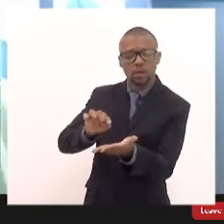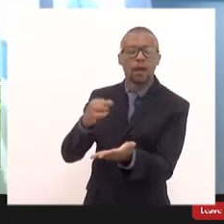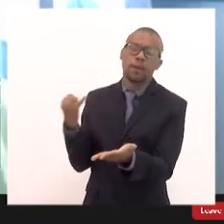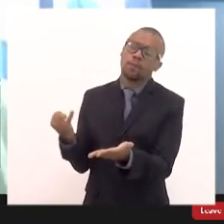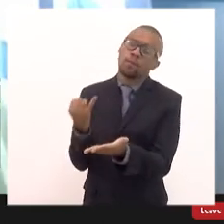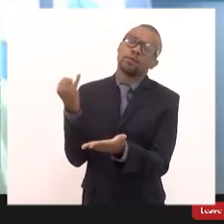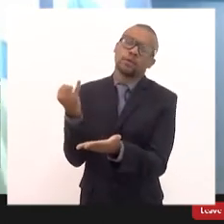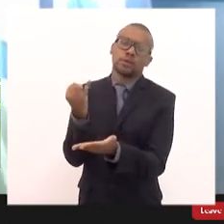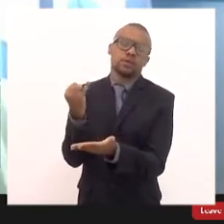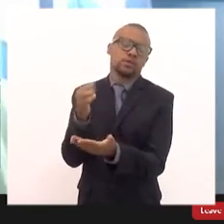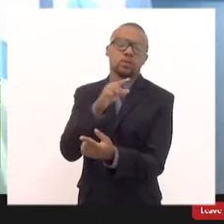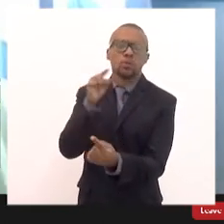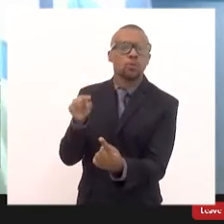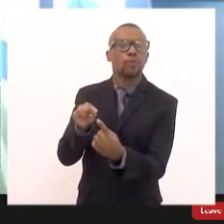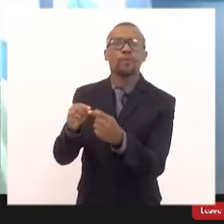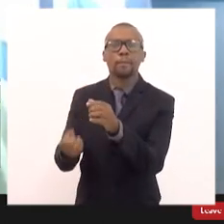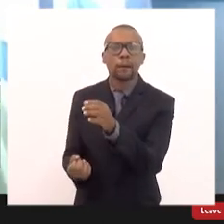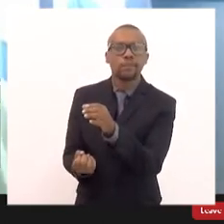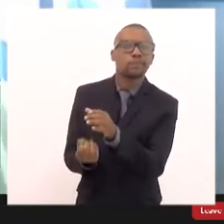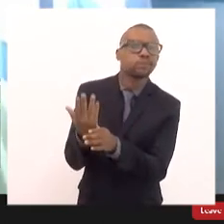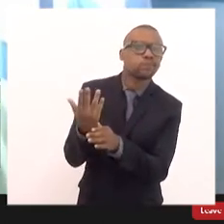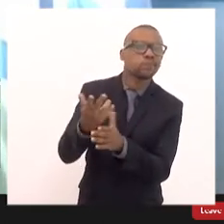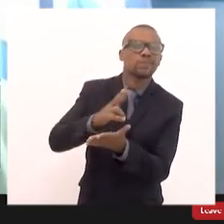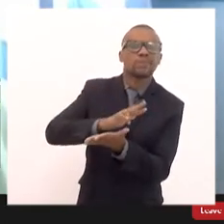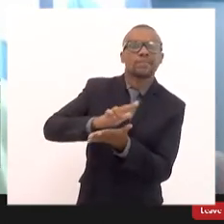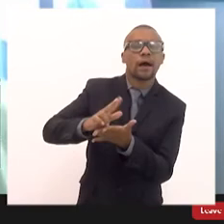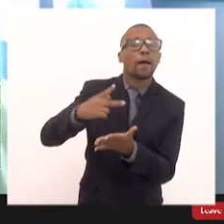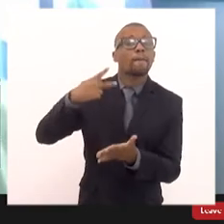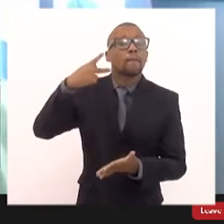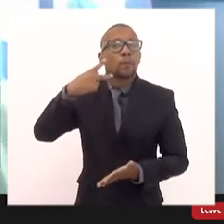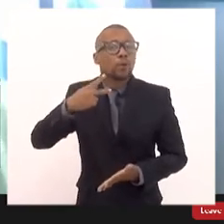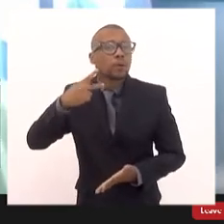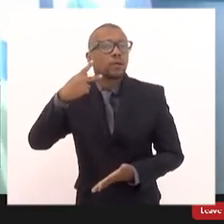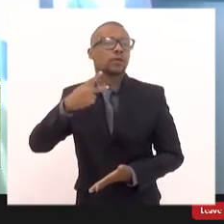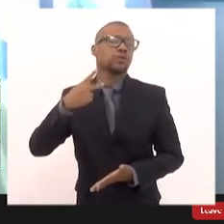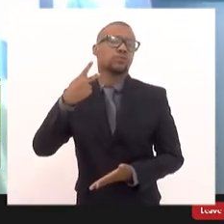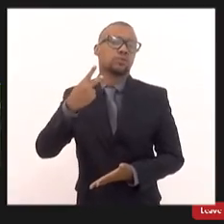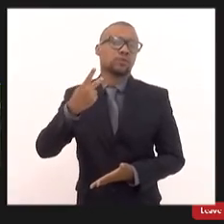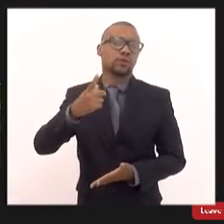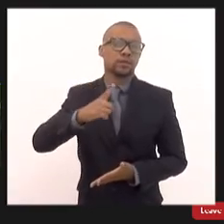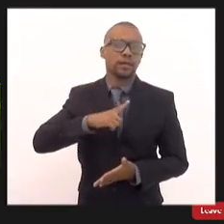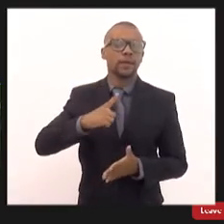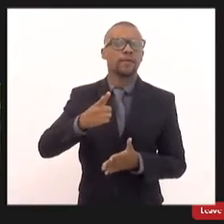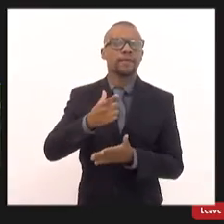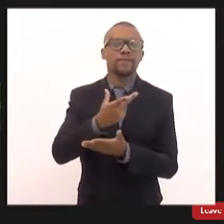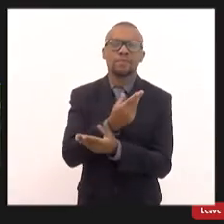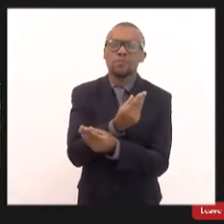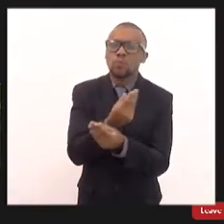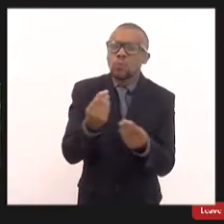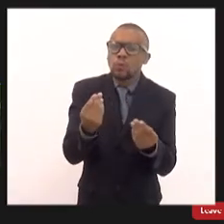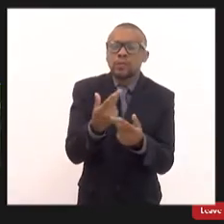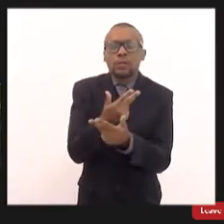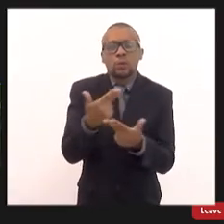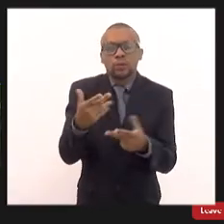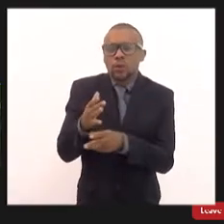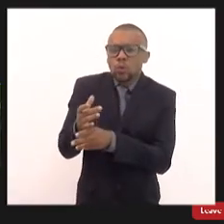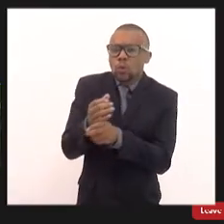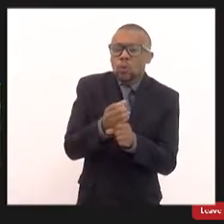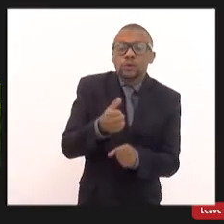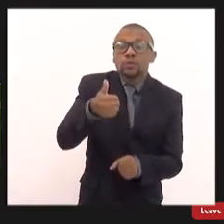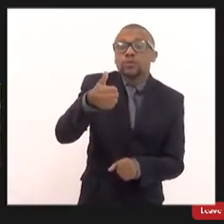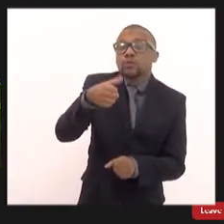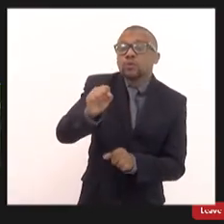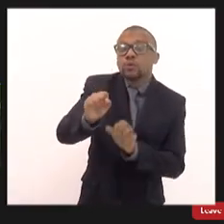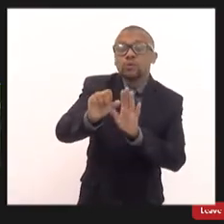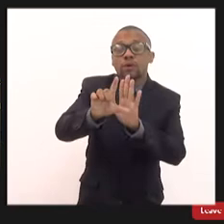a implementação de várias políticas que constam de muitas e muitas, a gente listou aqui 18 leis